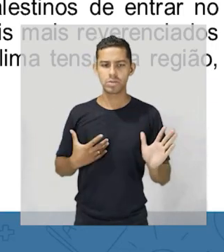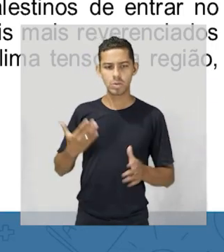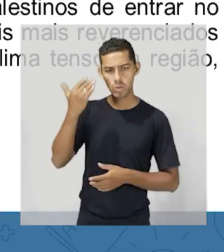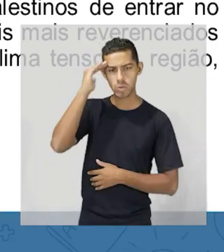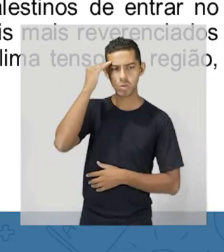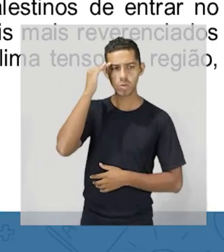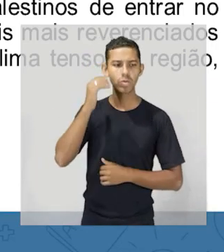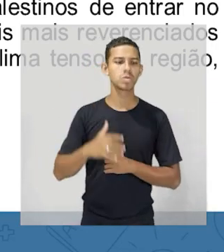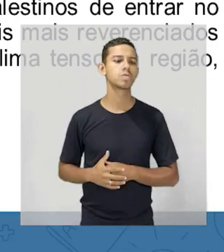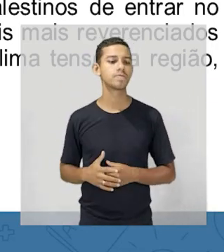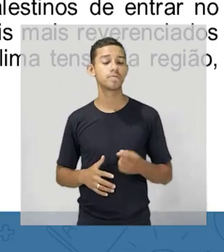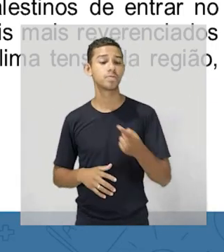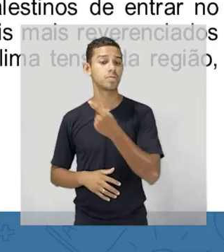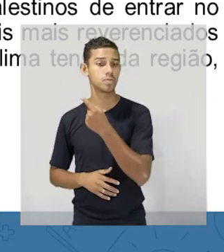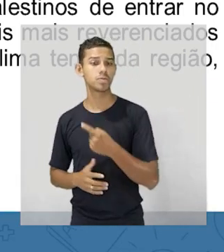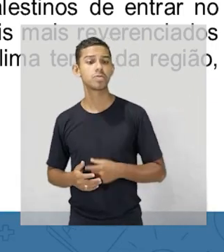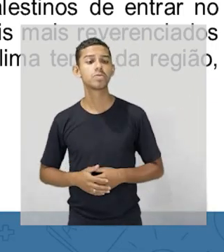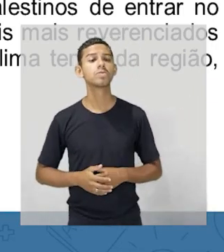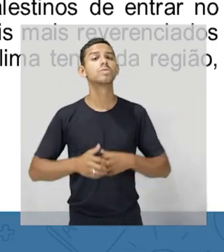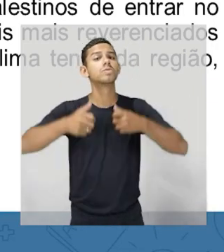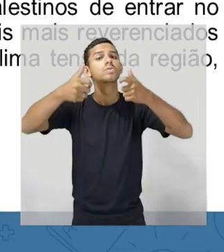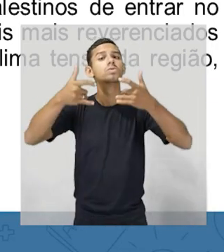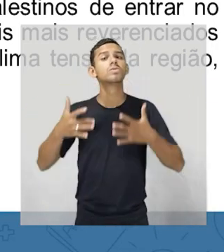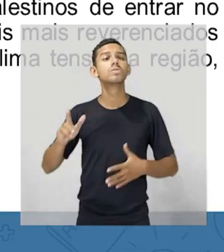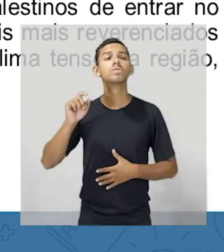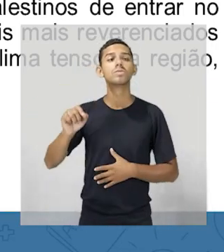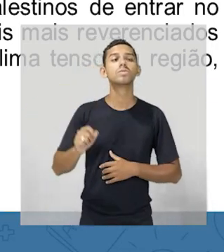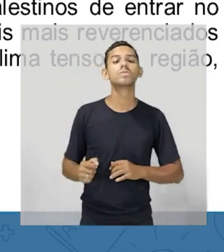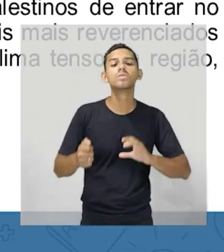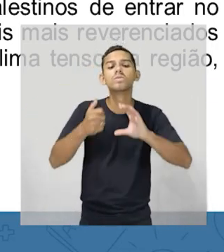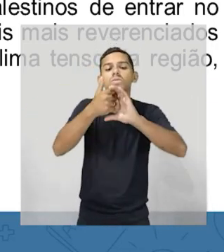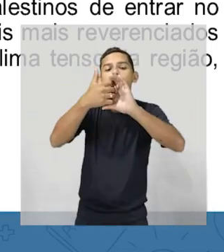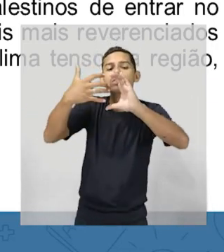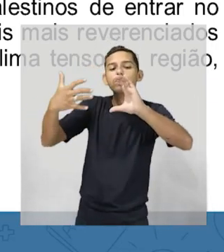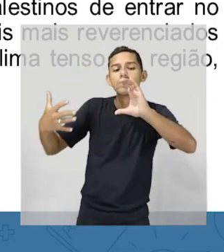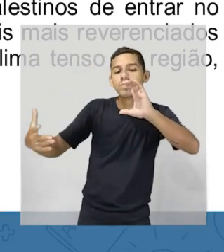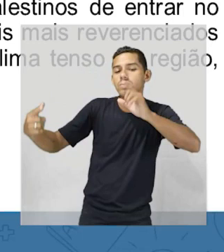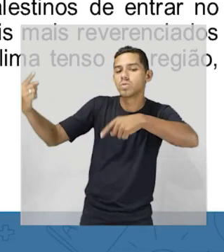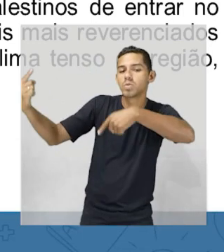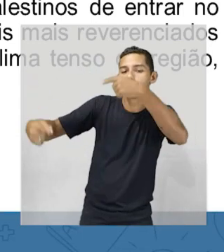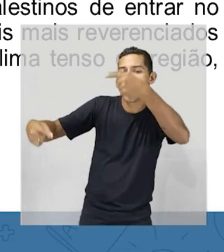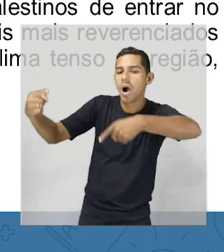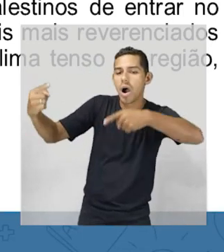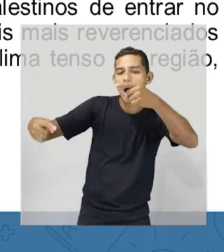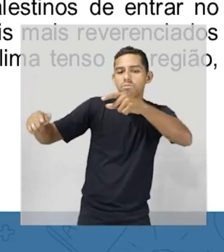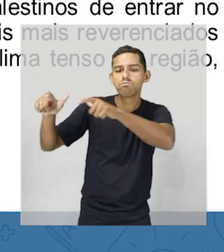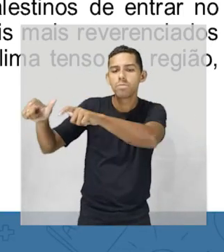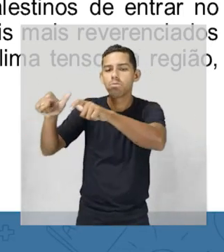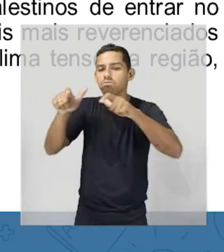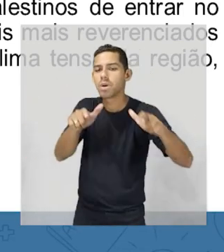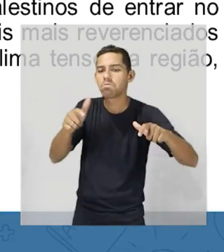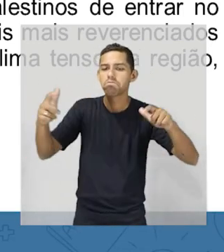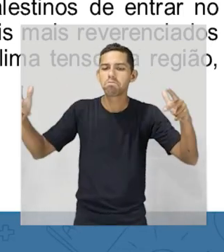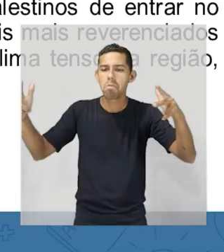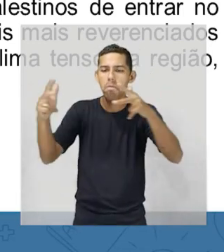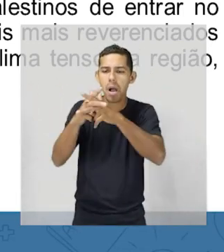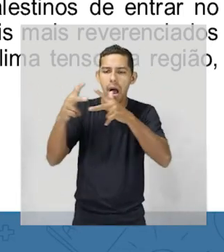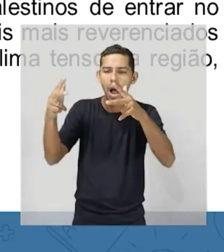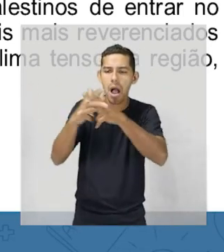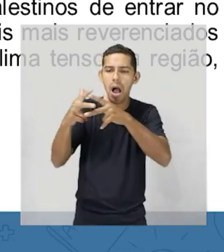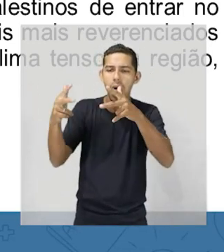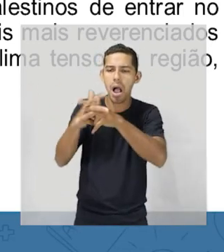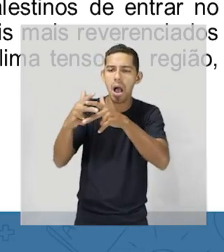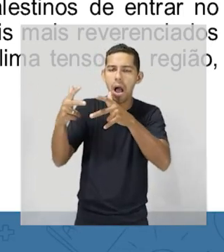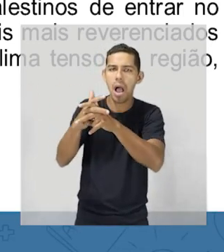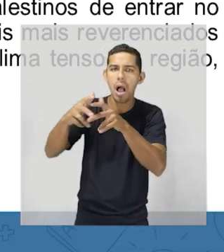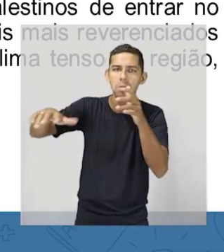diz. Ele fala o seguinte: as características das disputas territoriais e dos conflitos que envolvem a questão da Palestina